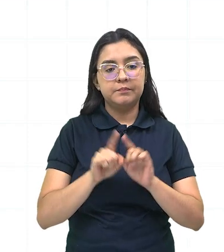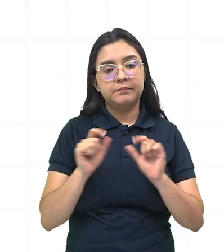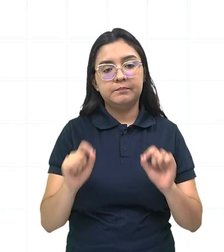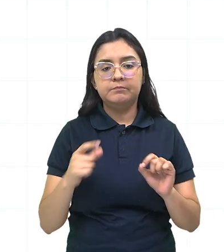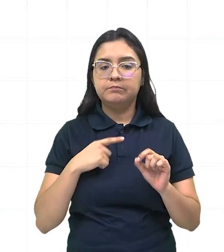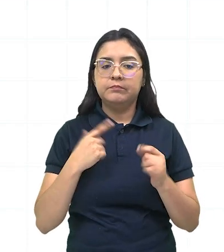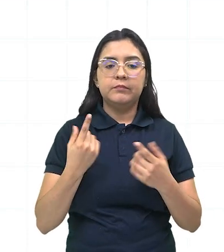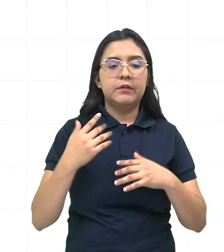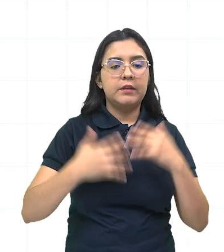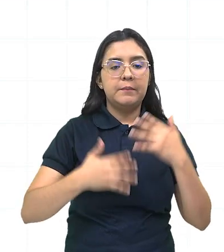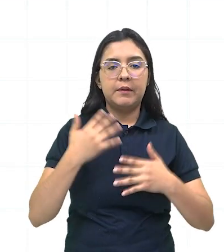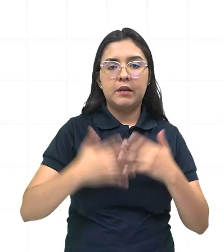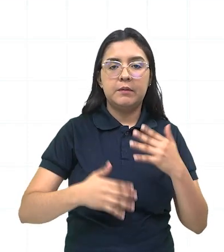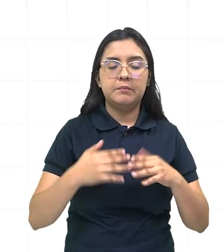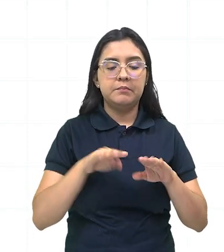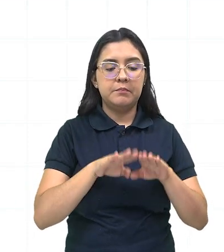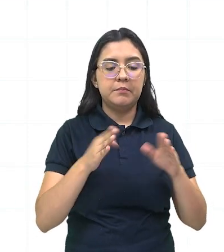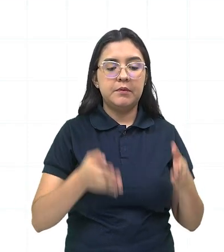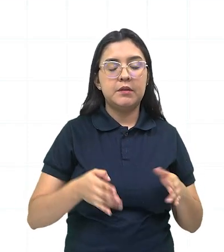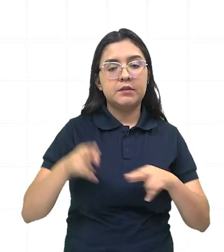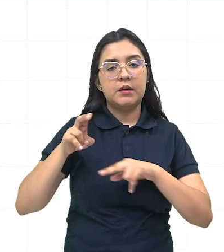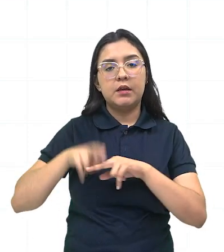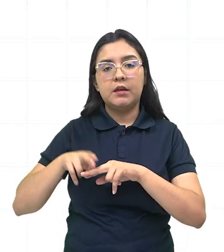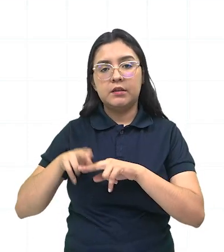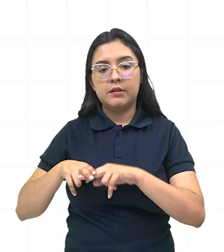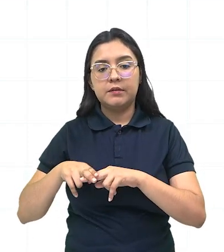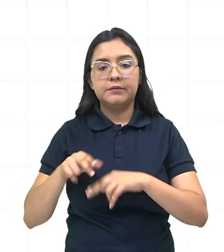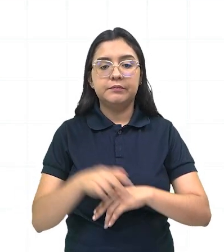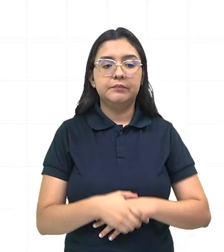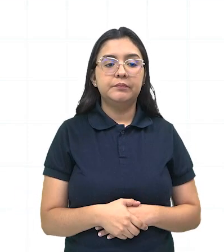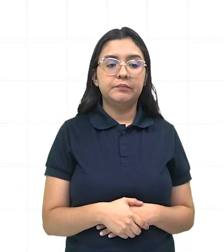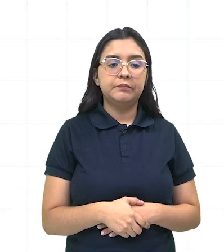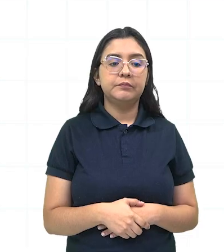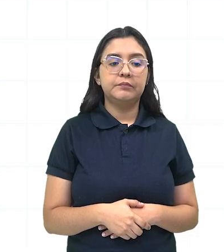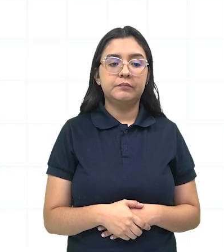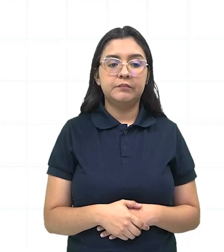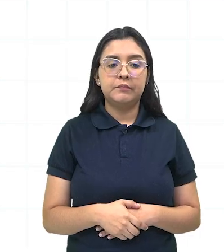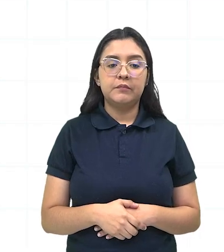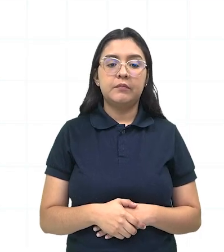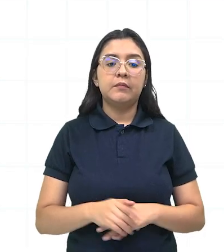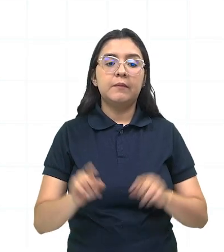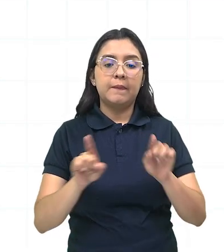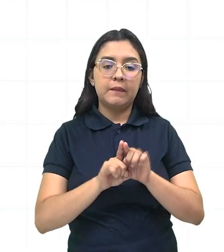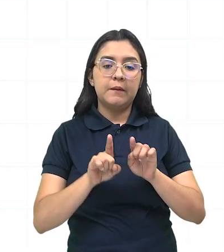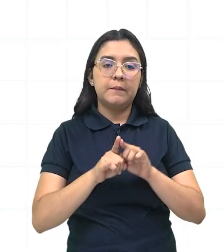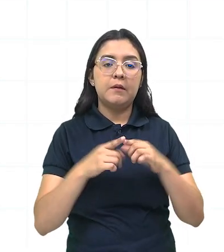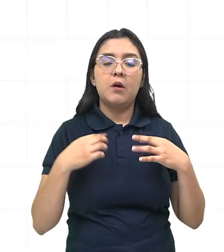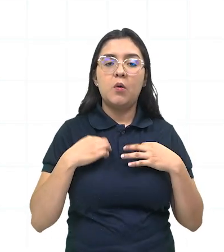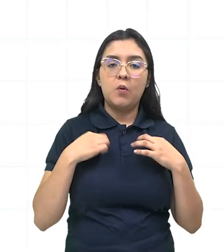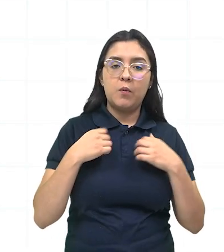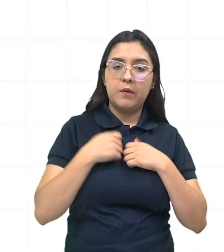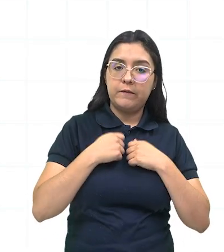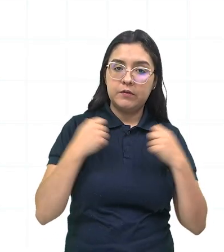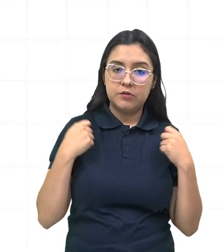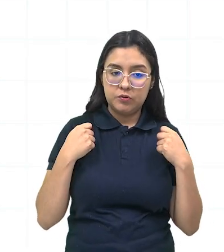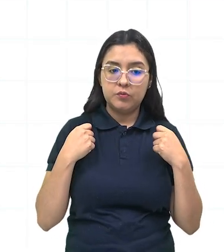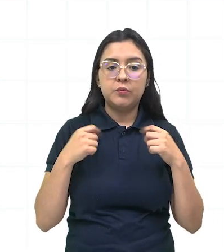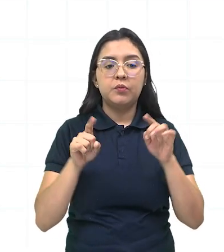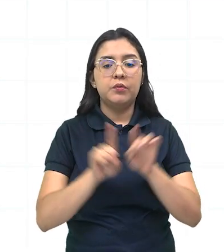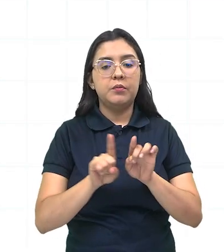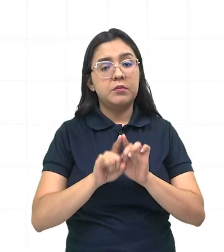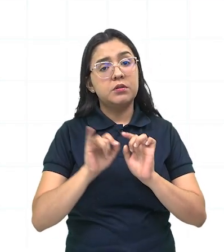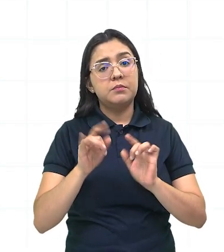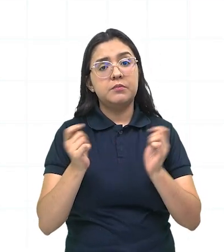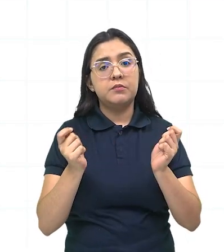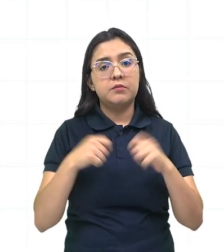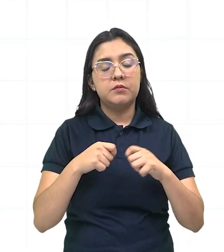possam causar lesões, como mesas, cadeiras ou objetos pontiagudos ou cortantes. Afrouxar roupas